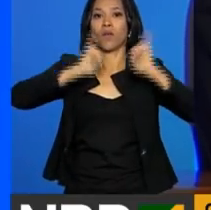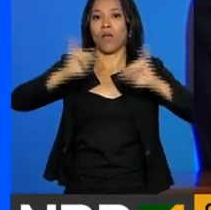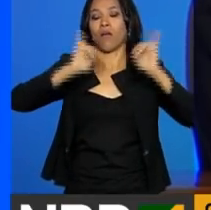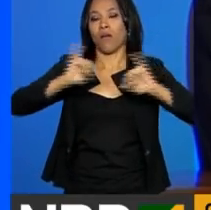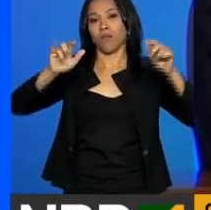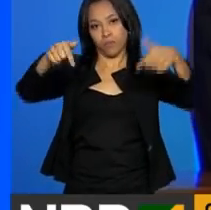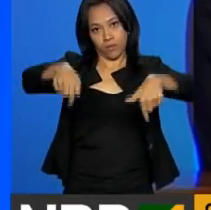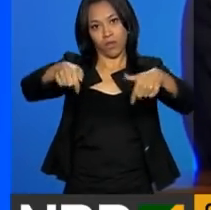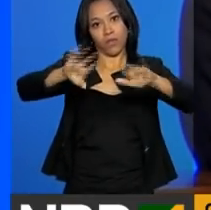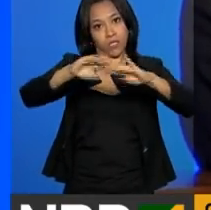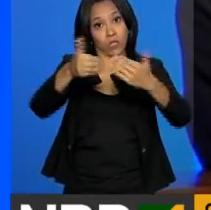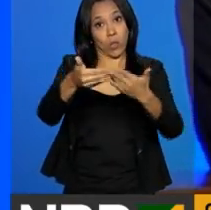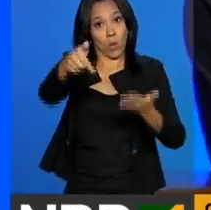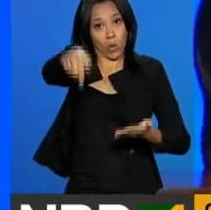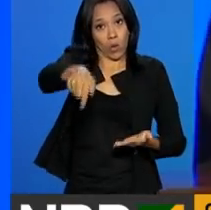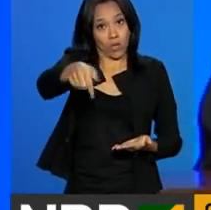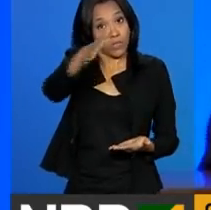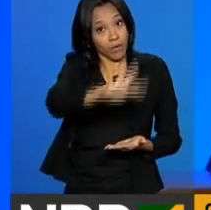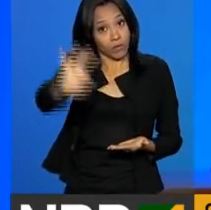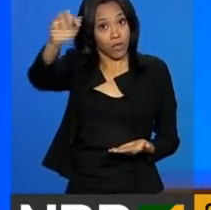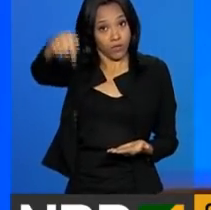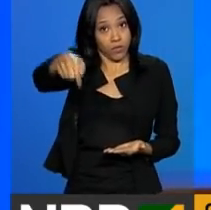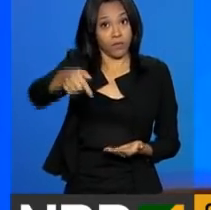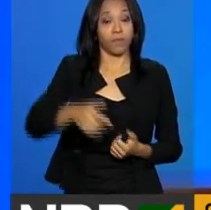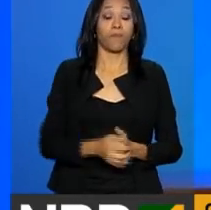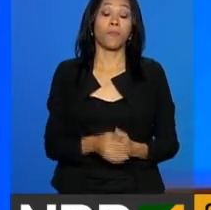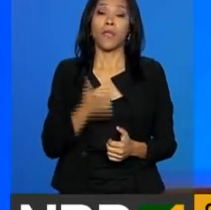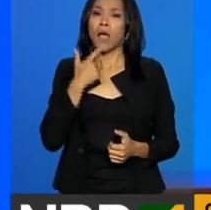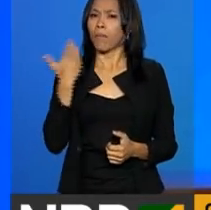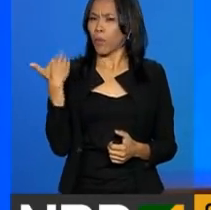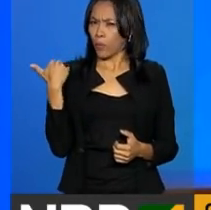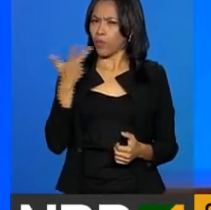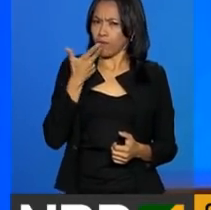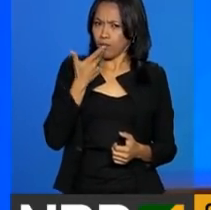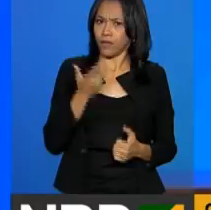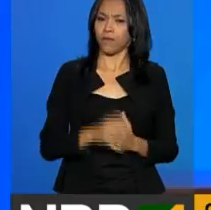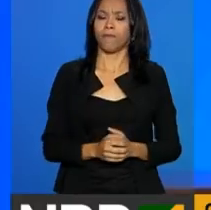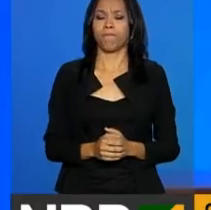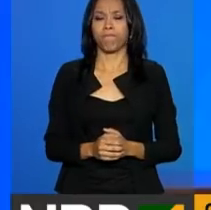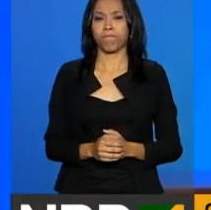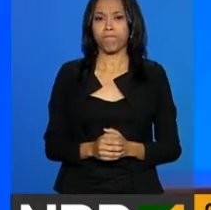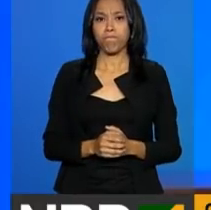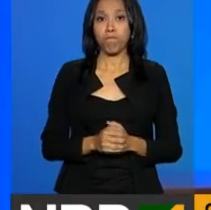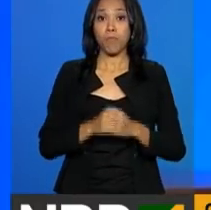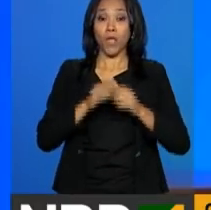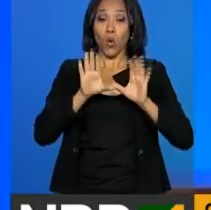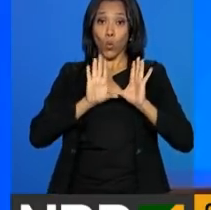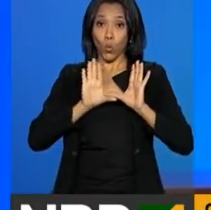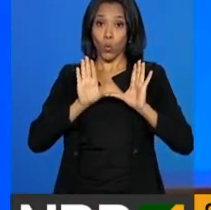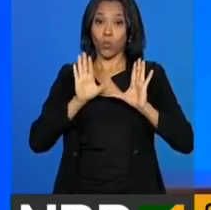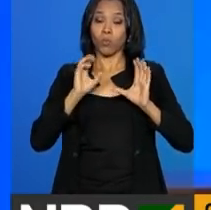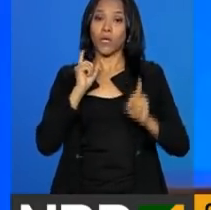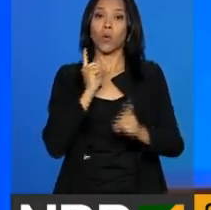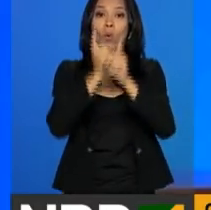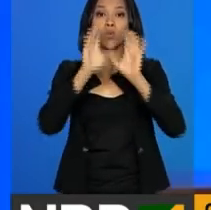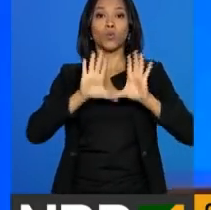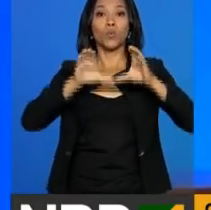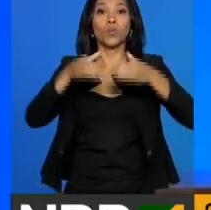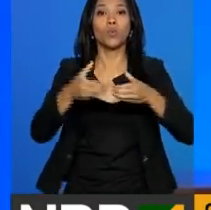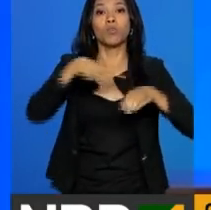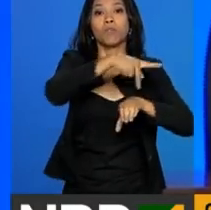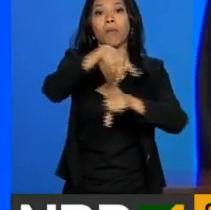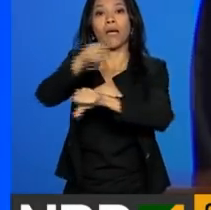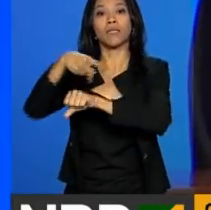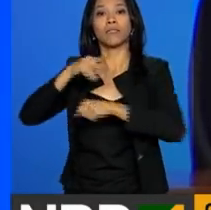nesta escola interessante até eu mencionei a pouco esta cúpula das américas eu pude verificar